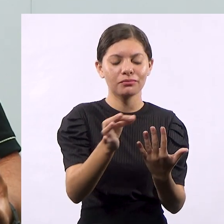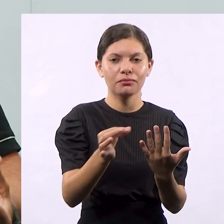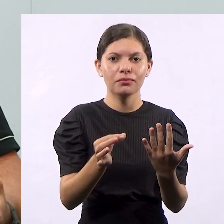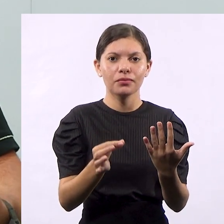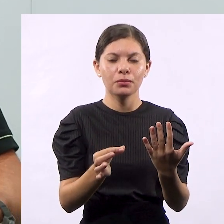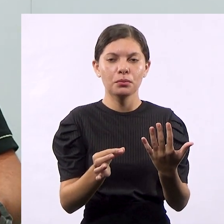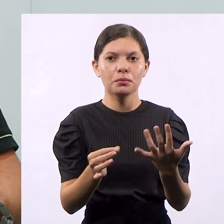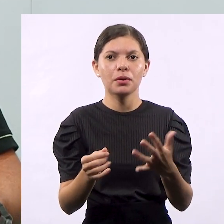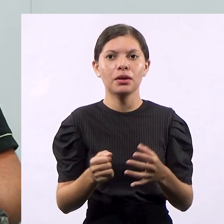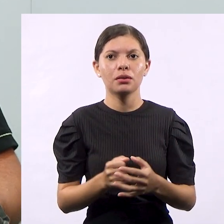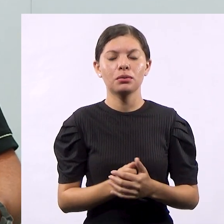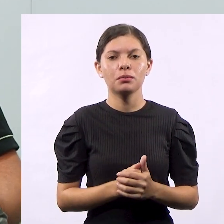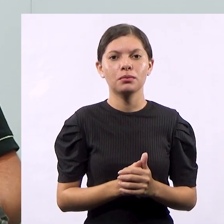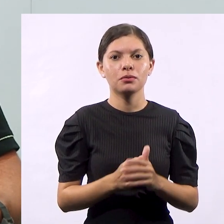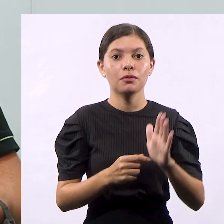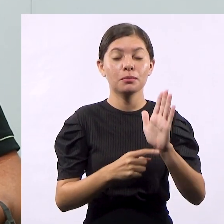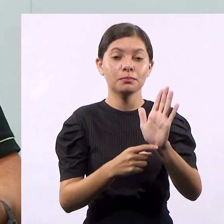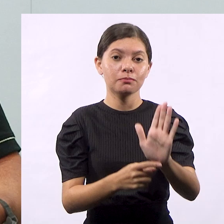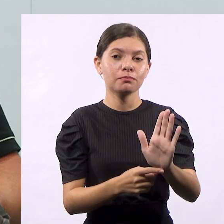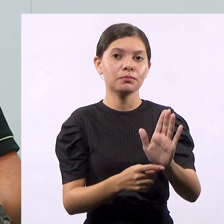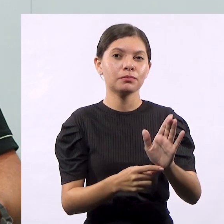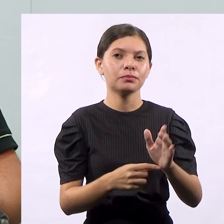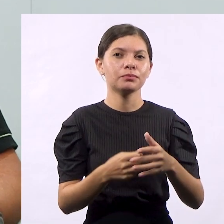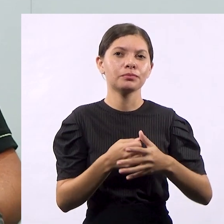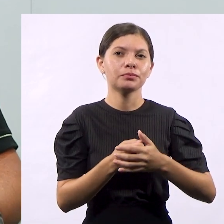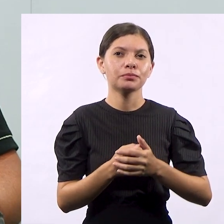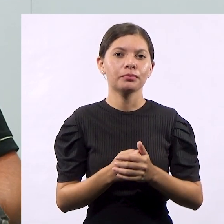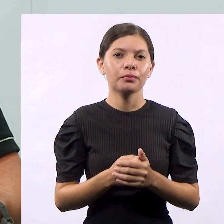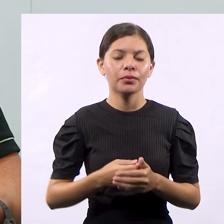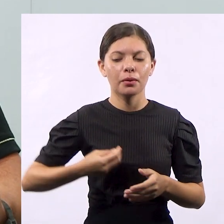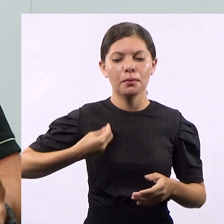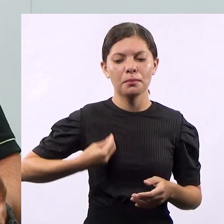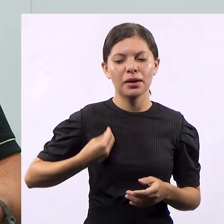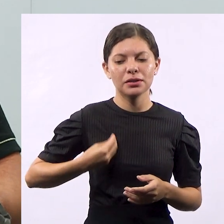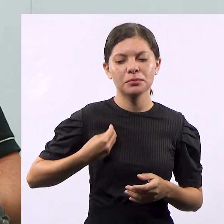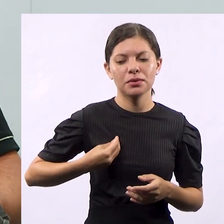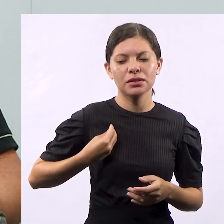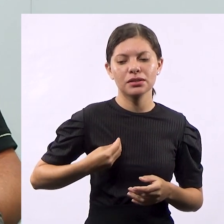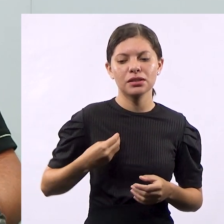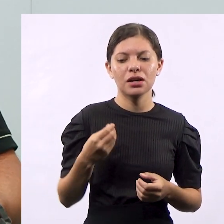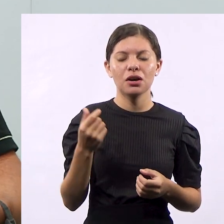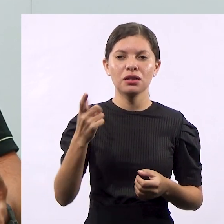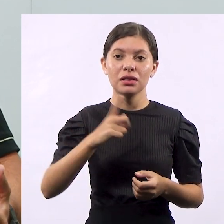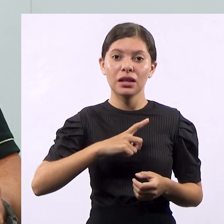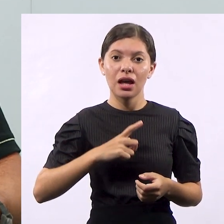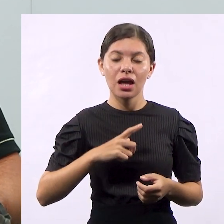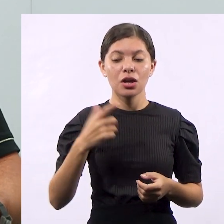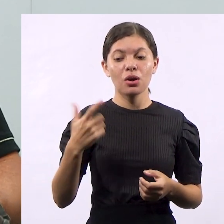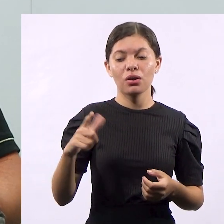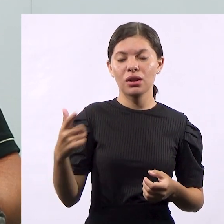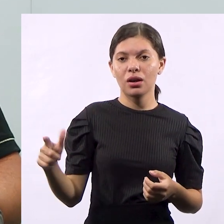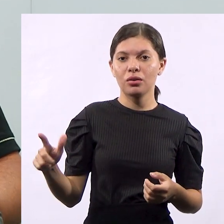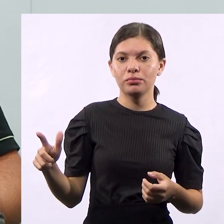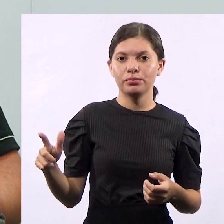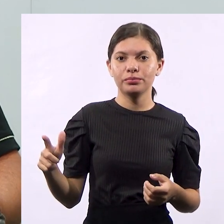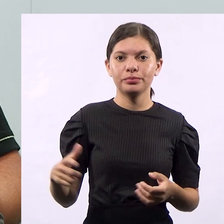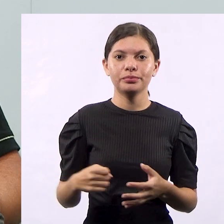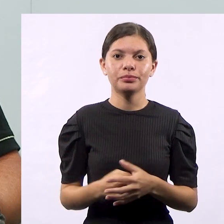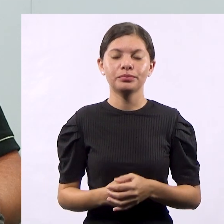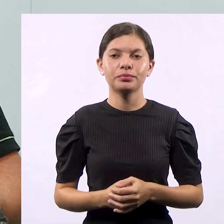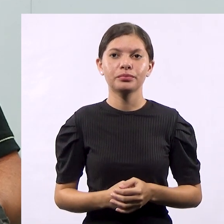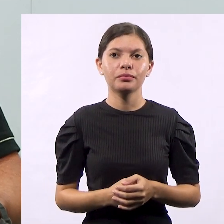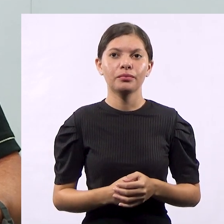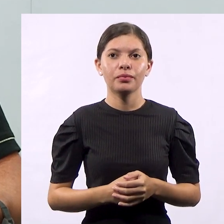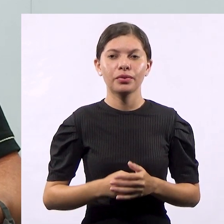elementos que vão configurar se aquela participação está sendo efetiva ou não, se ela está acontecendo ou não, e se ela realmente